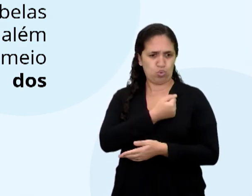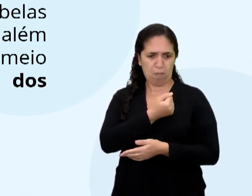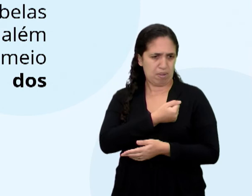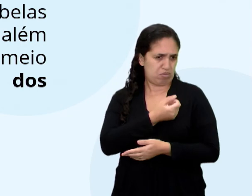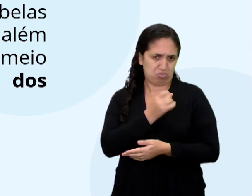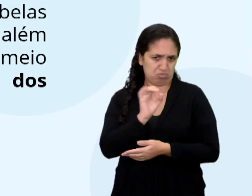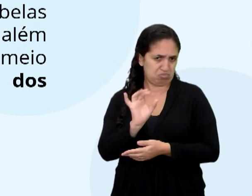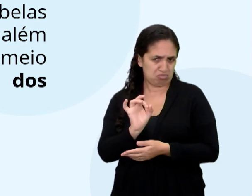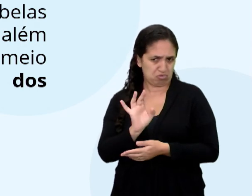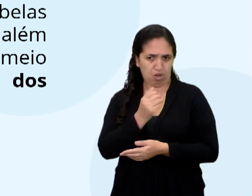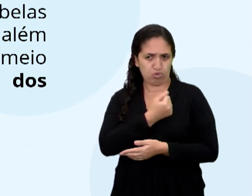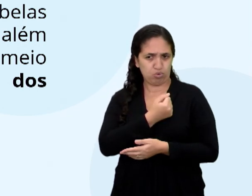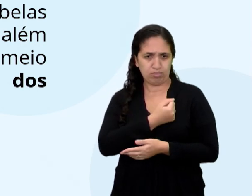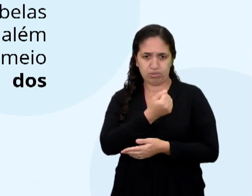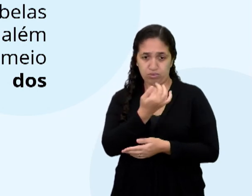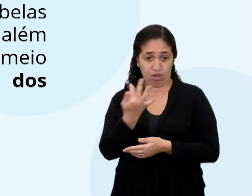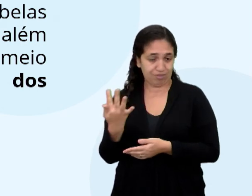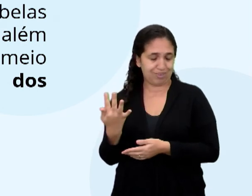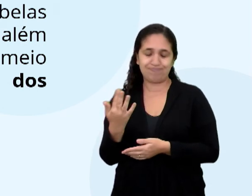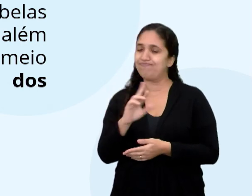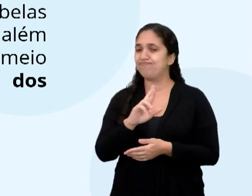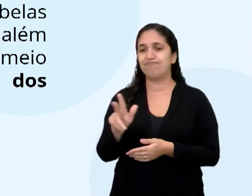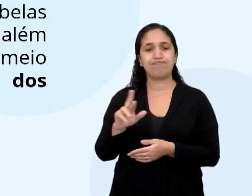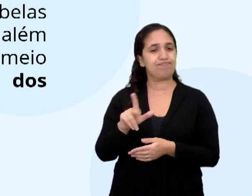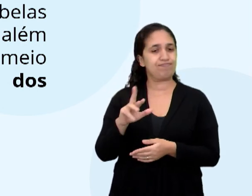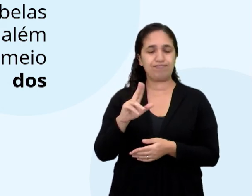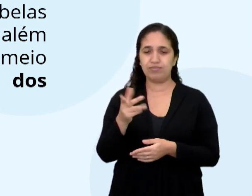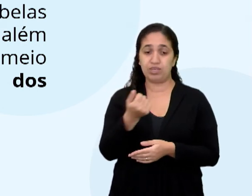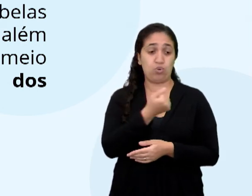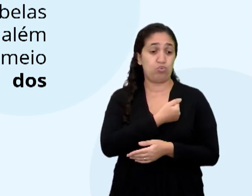serem números. Não. Eles trazem